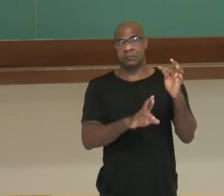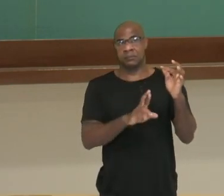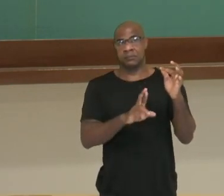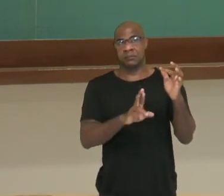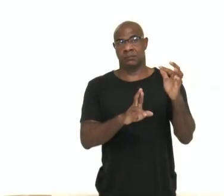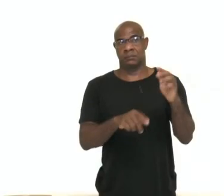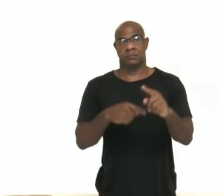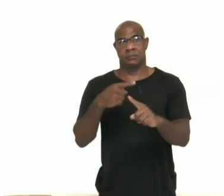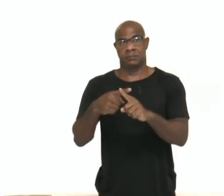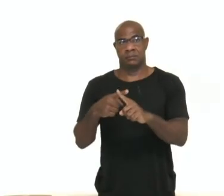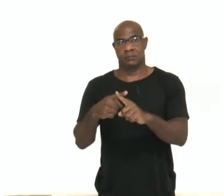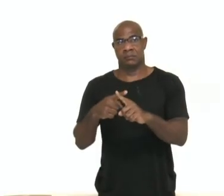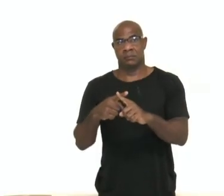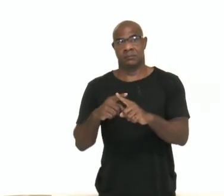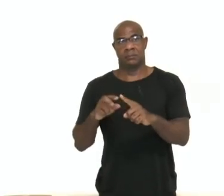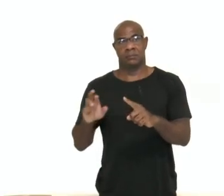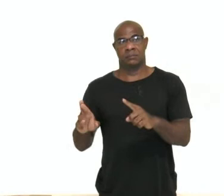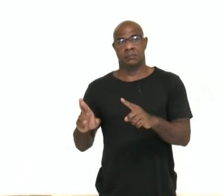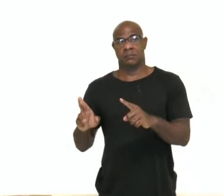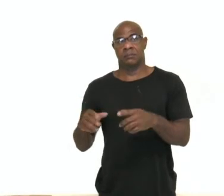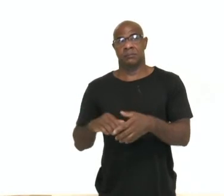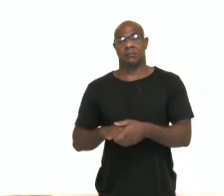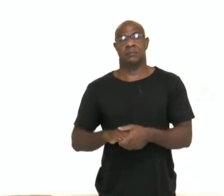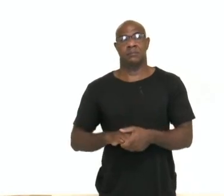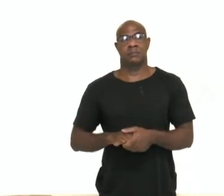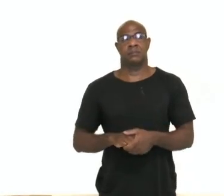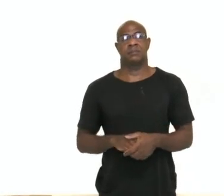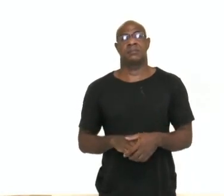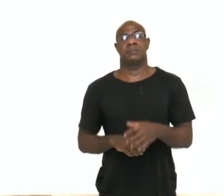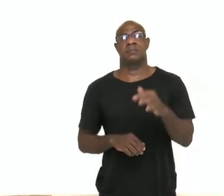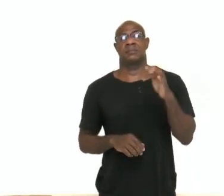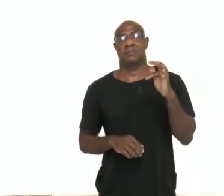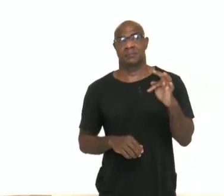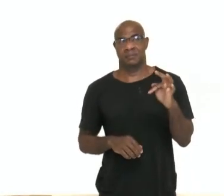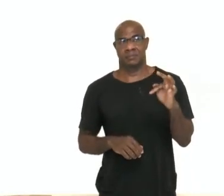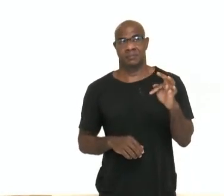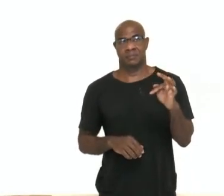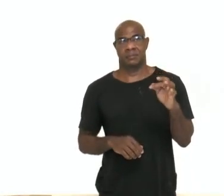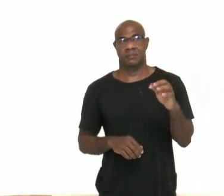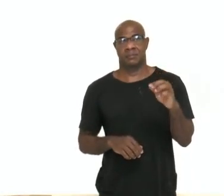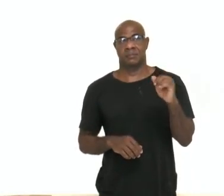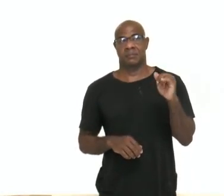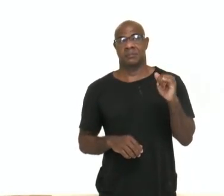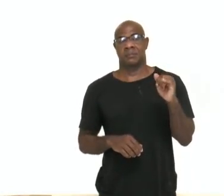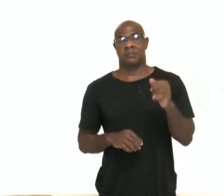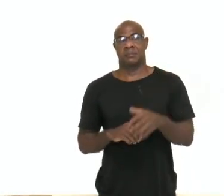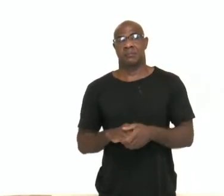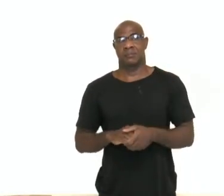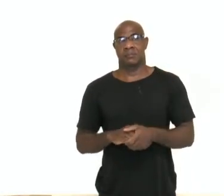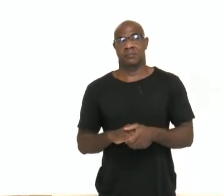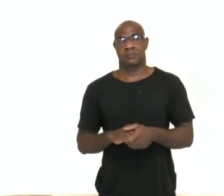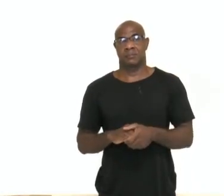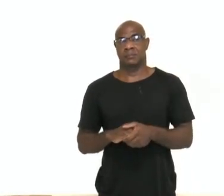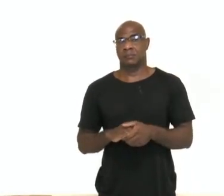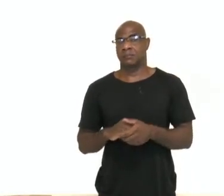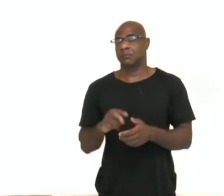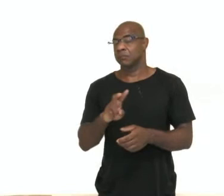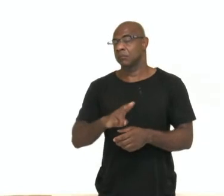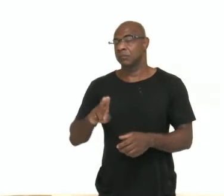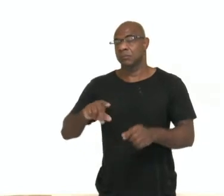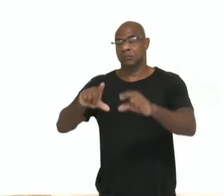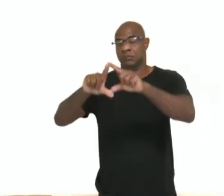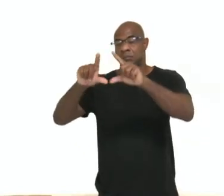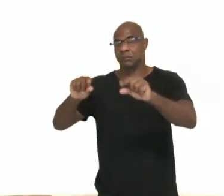mais a resistência interna. Ou a corrente é igual a FEN dividido pela soma da resistência externa mais a resistência